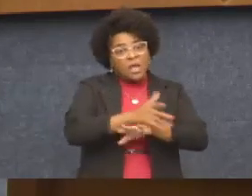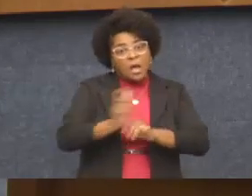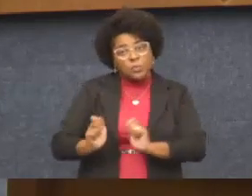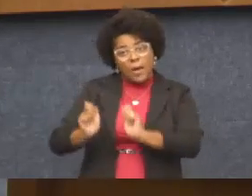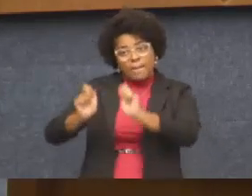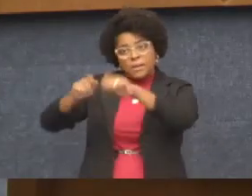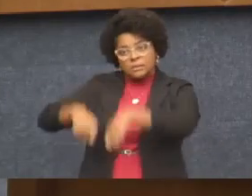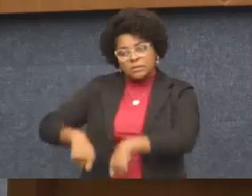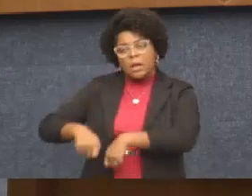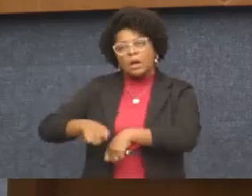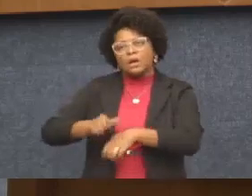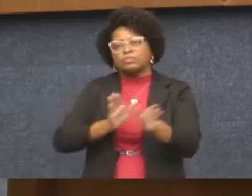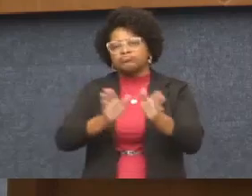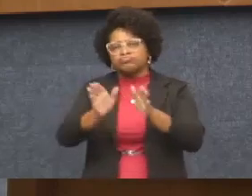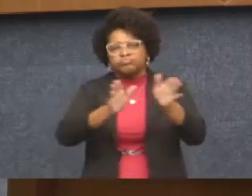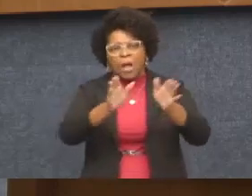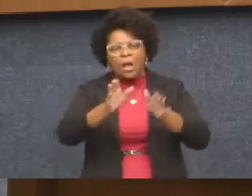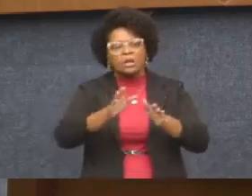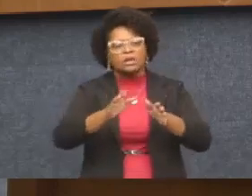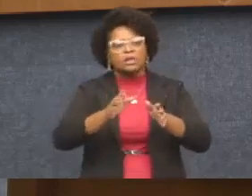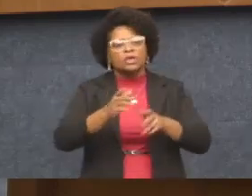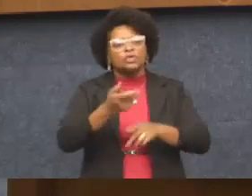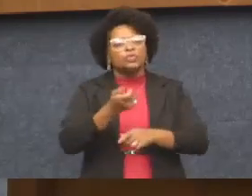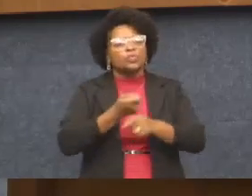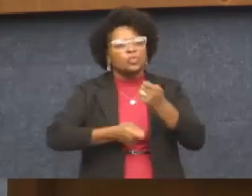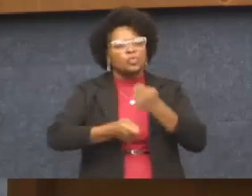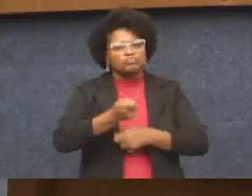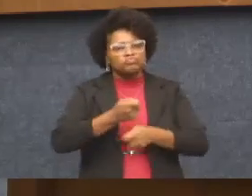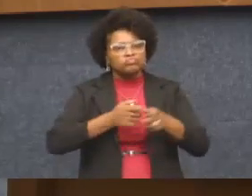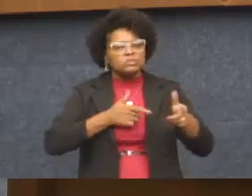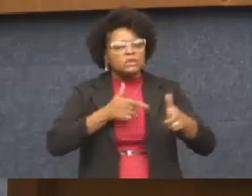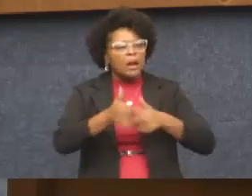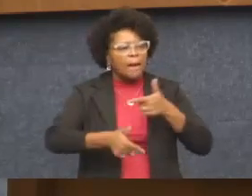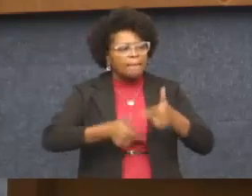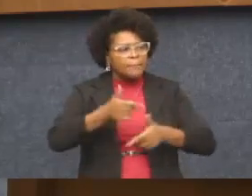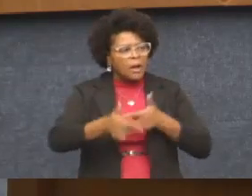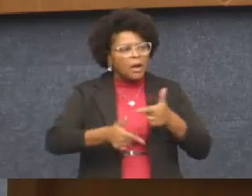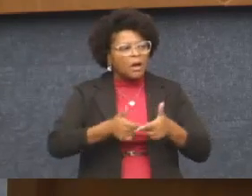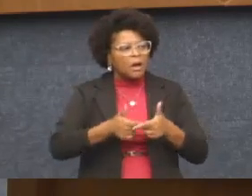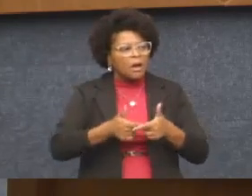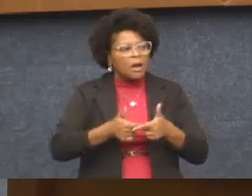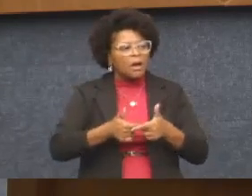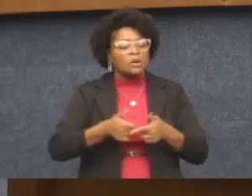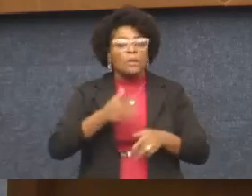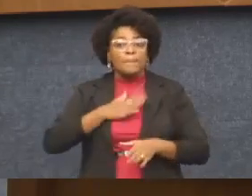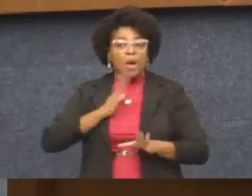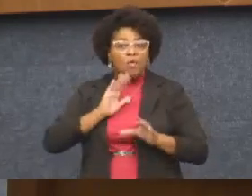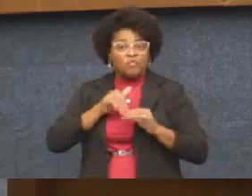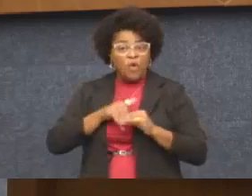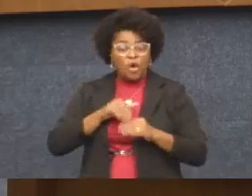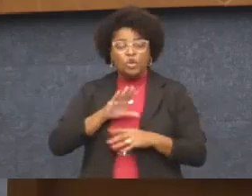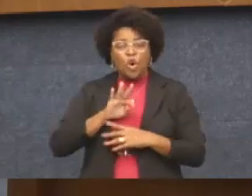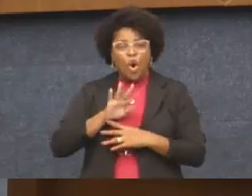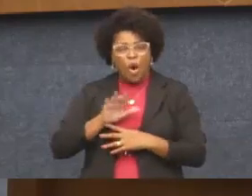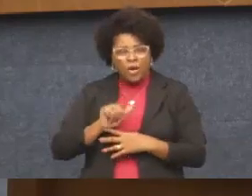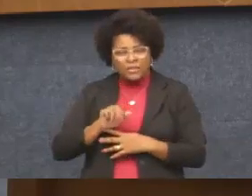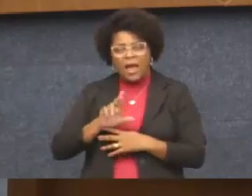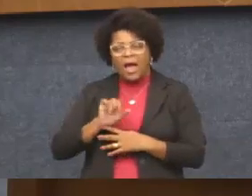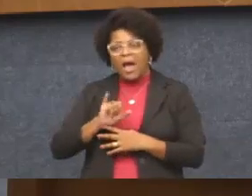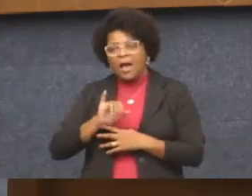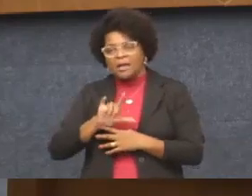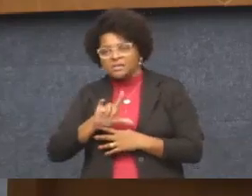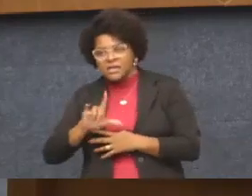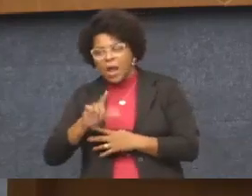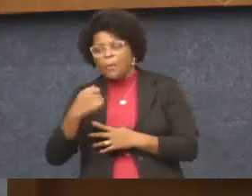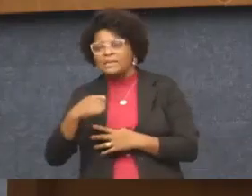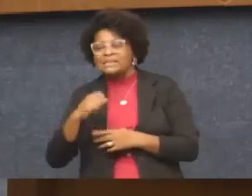aí o mercado de trabalho. Então, eu estou só declarando meu voto que, em relação à cota racial, a gente tem que mudar na